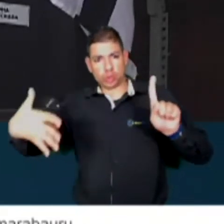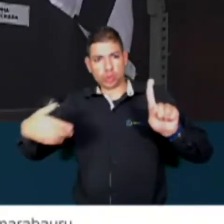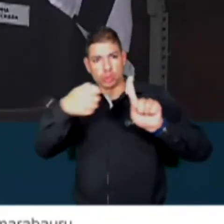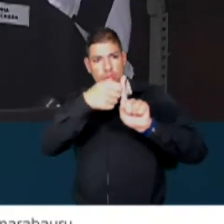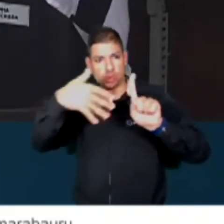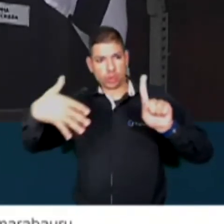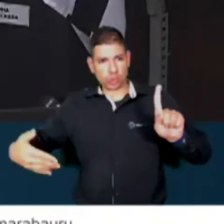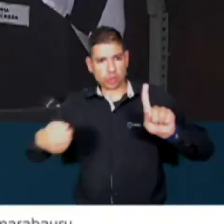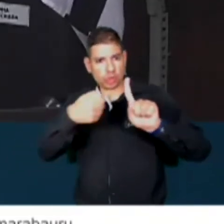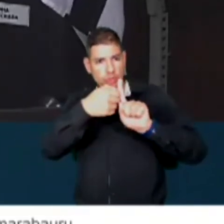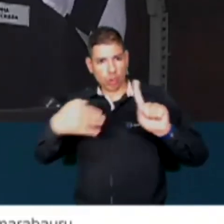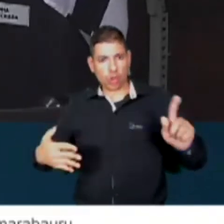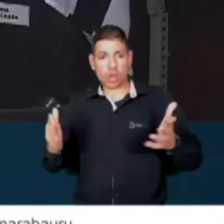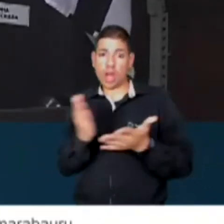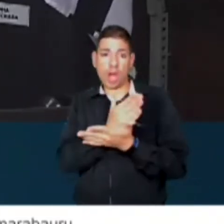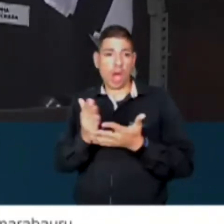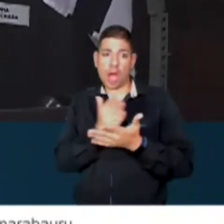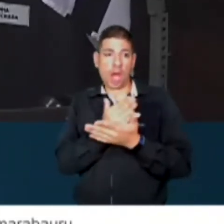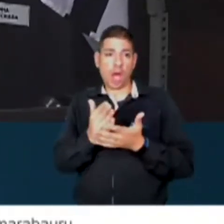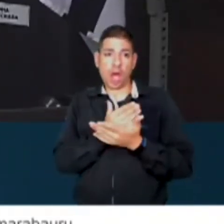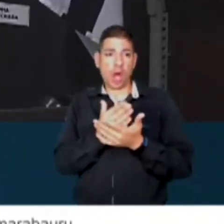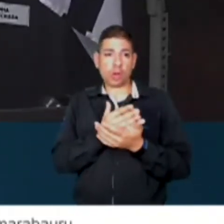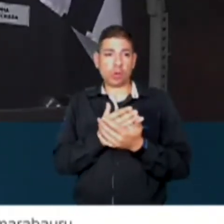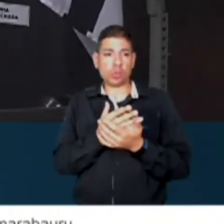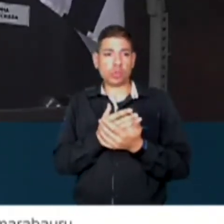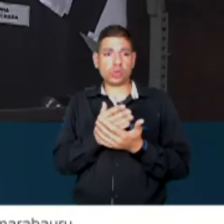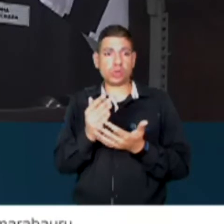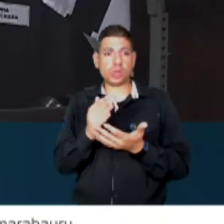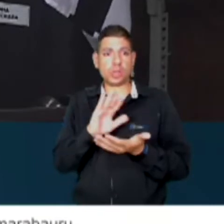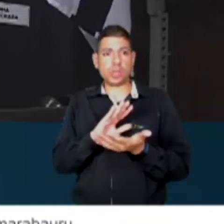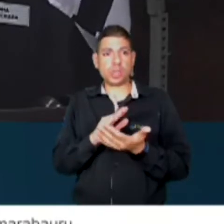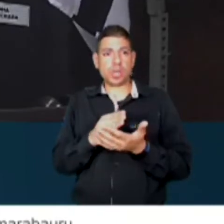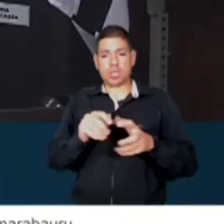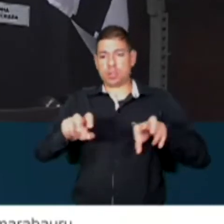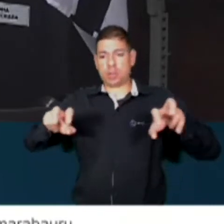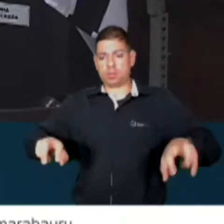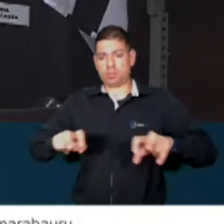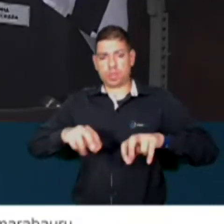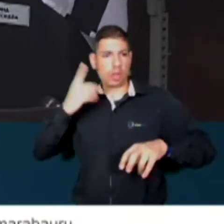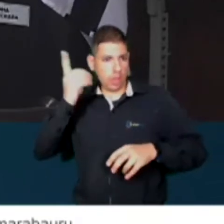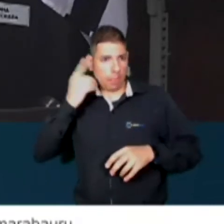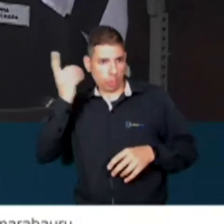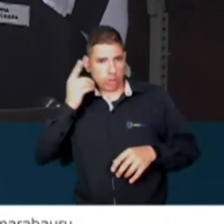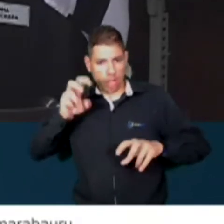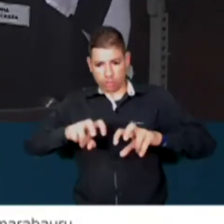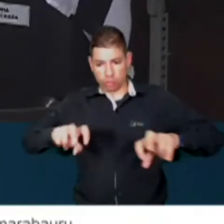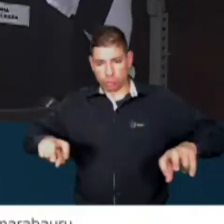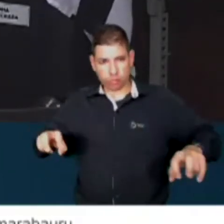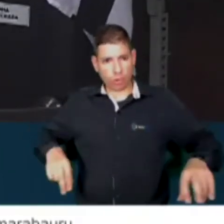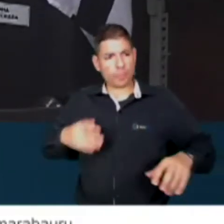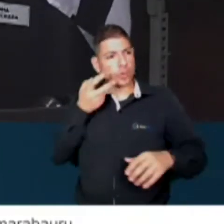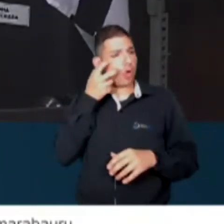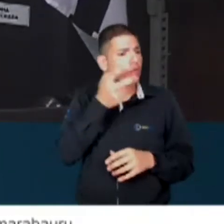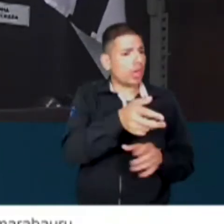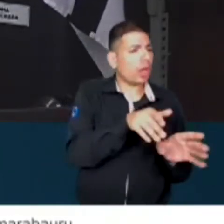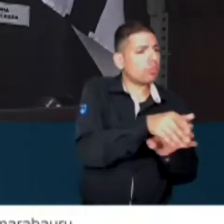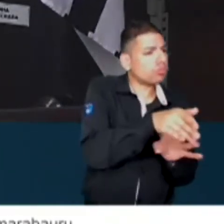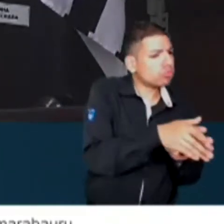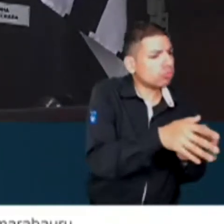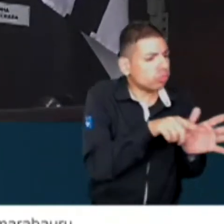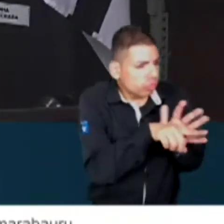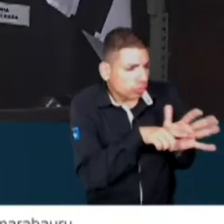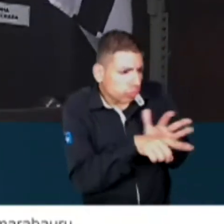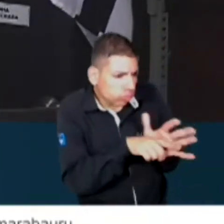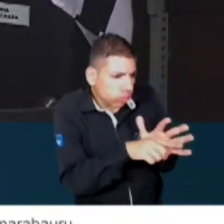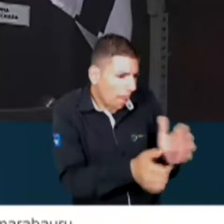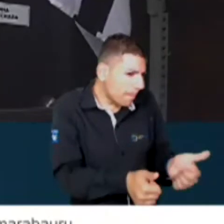prazer de tirar a bunda da cadeira e ir lá realmente no local, fazer realmente a vistoria para ver realmente o que dá para fazer de melhor e o